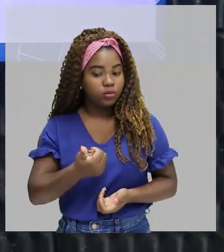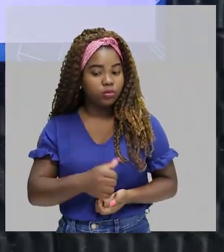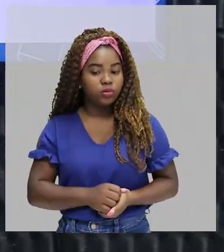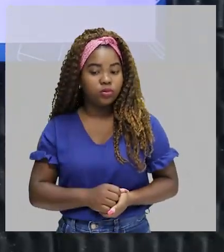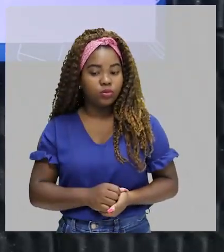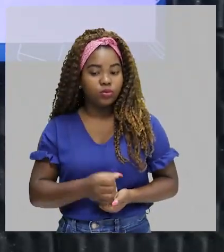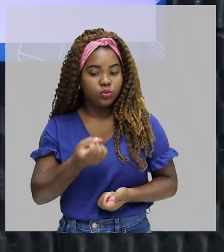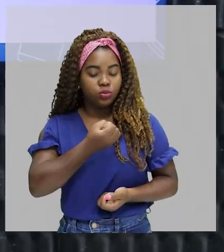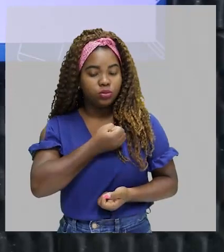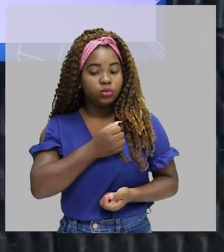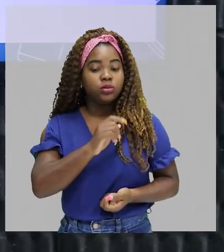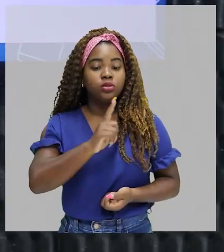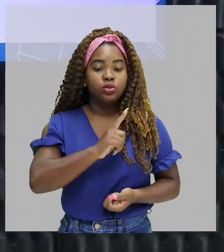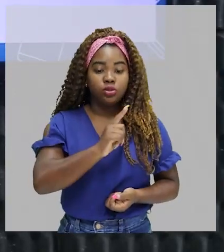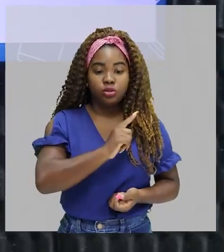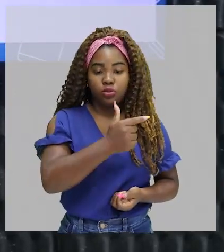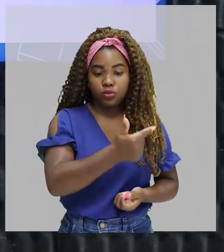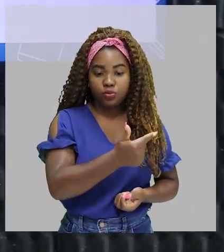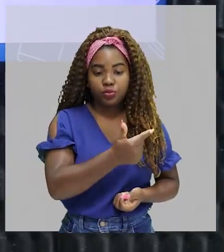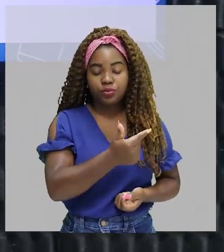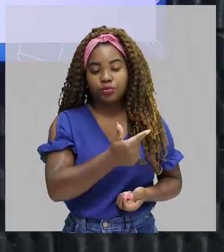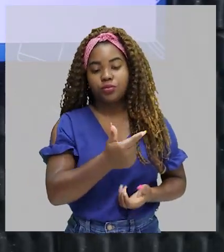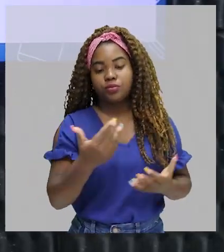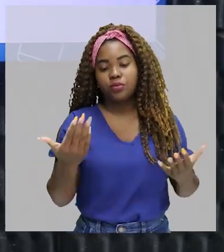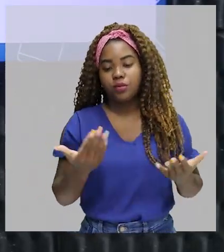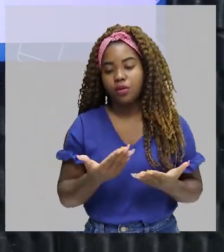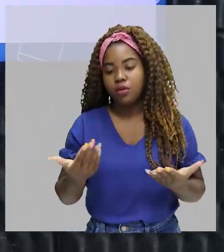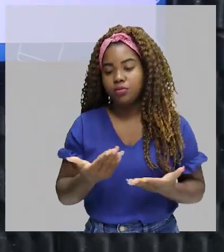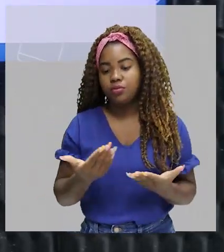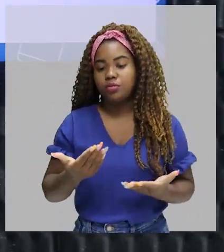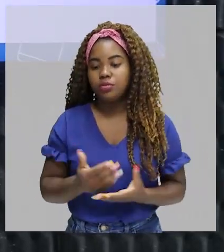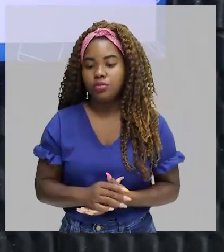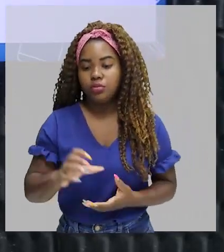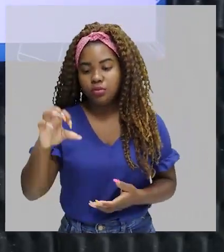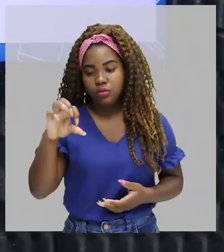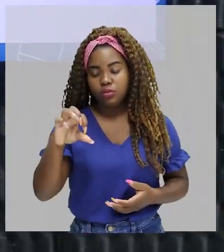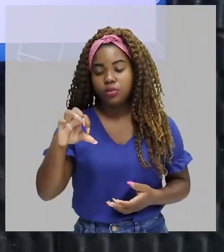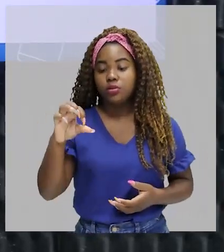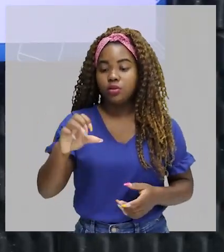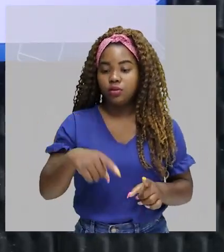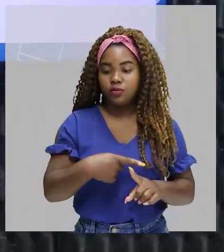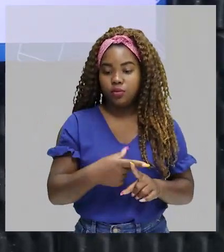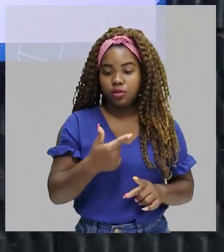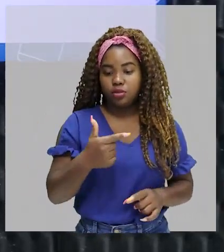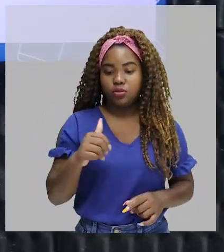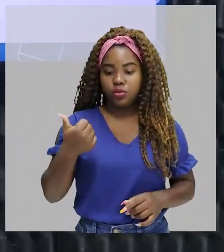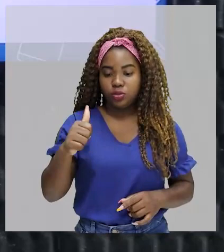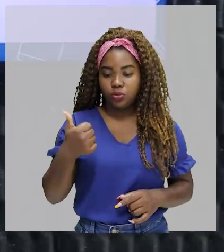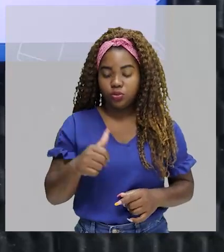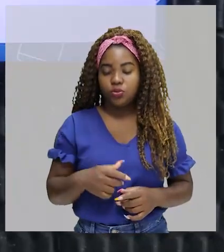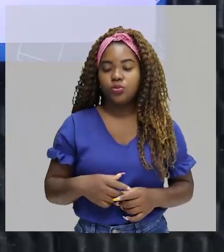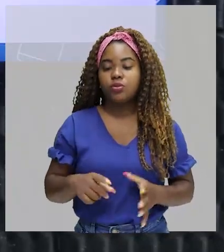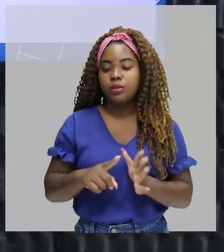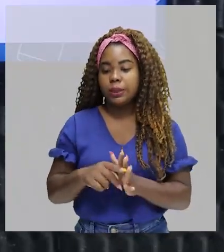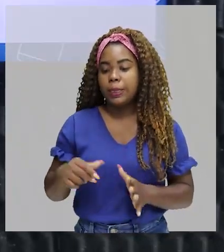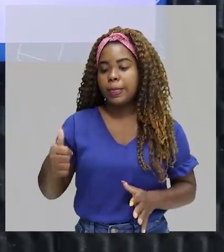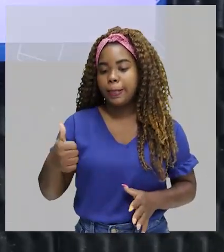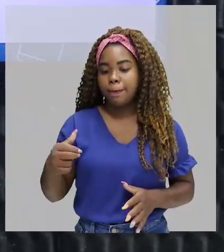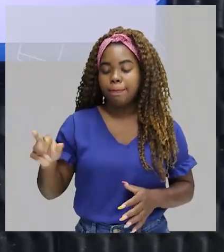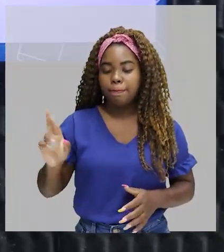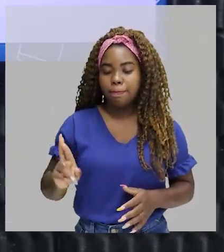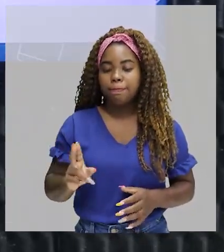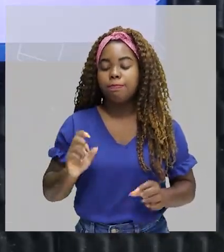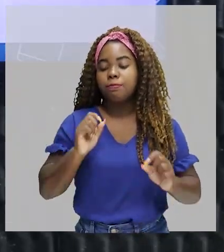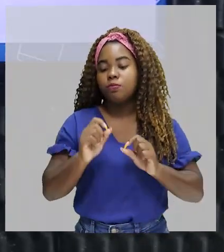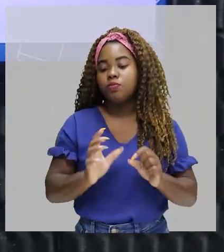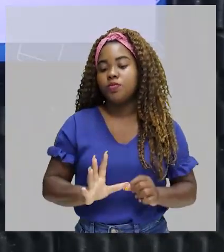Eu já tinha 2, né, que são os extremos, e eu interpolei 9. 9 mais 2, 11. Tá? Então, 11 menos 1, que multiplica a razão. O que é que